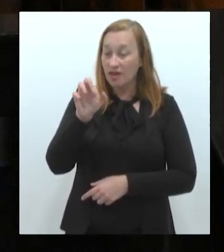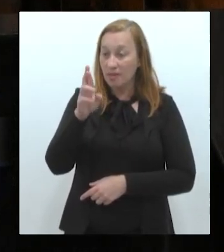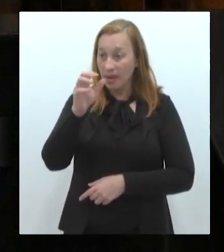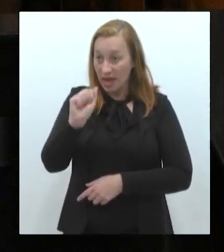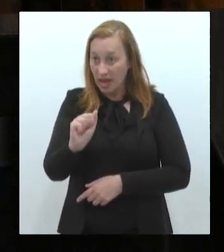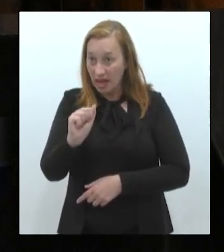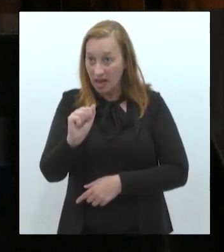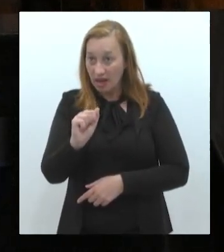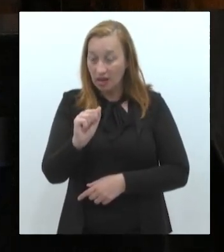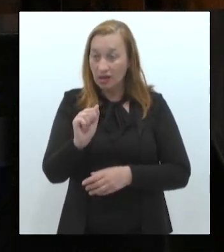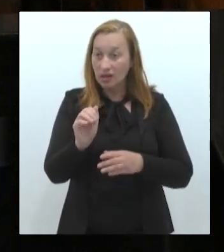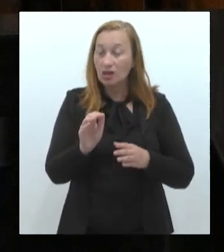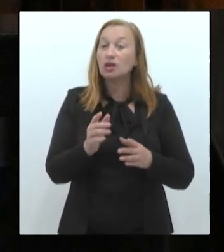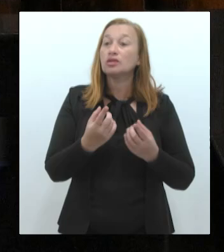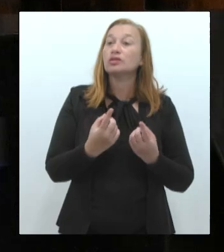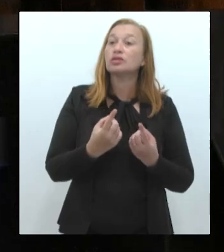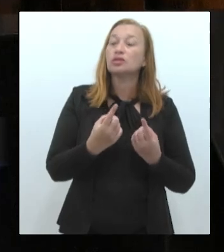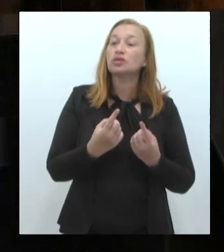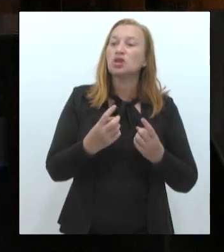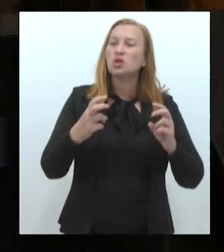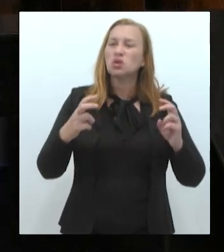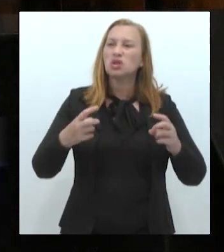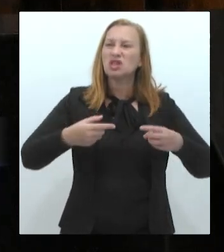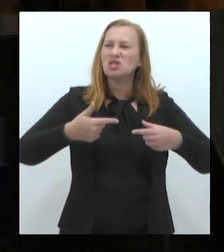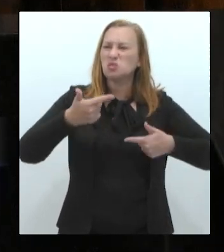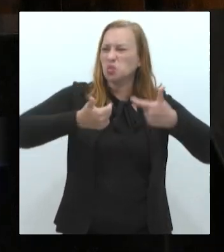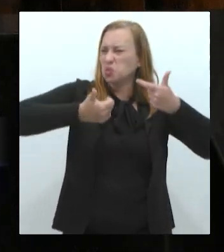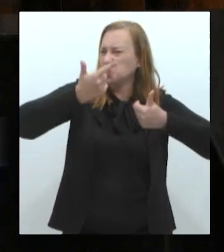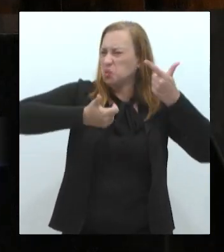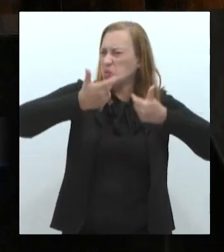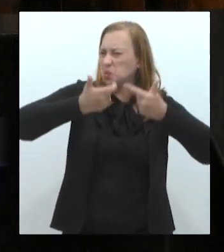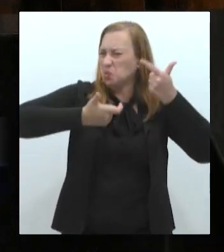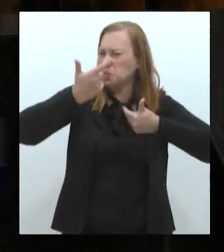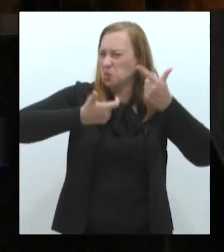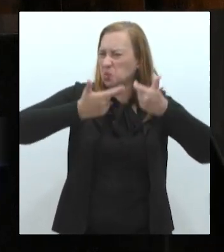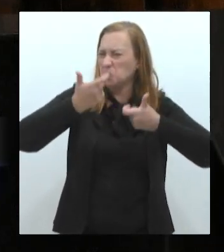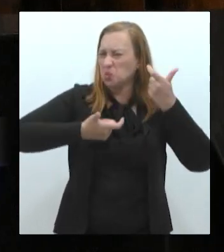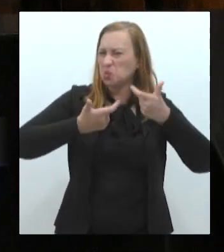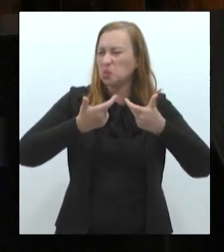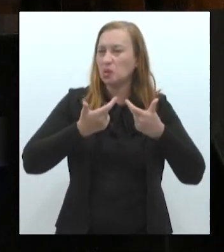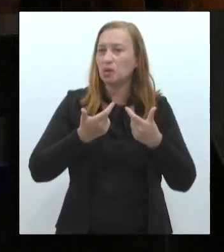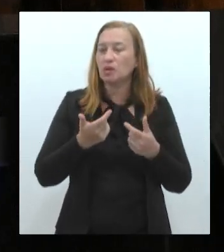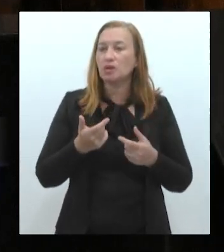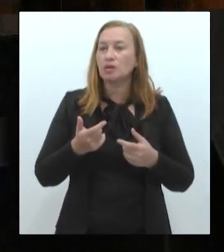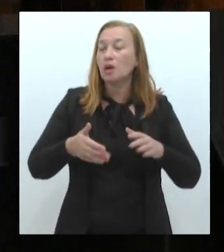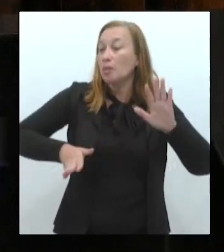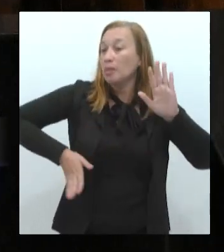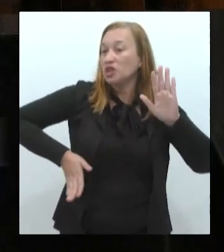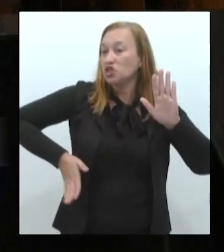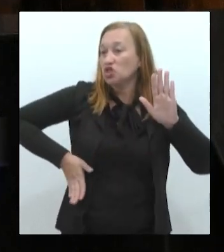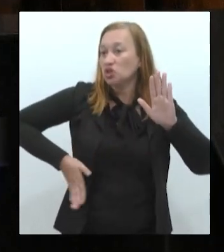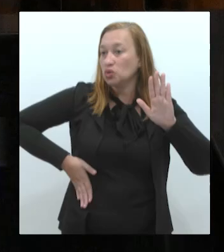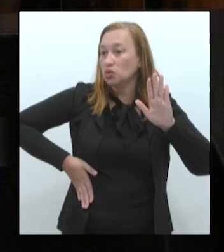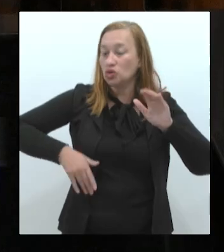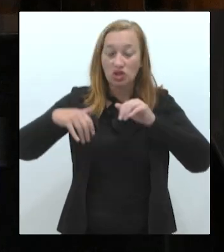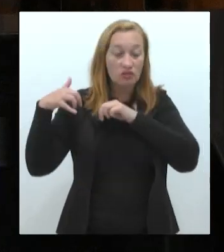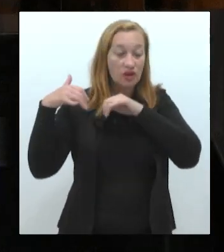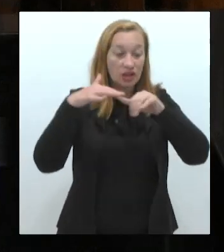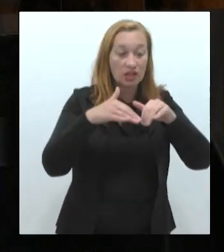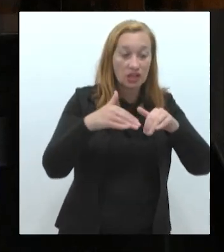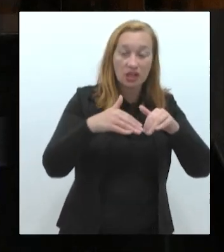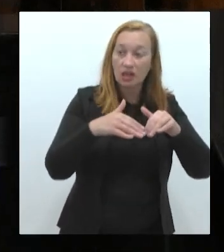narcotraficantes que iriam invadir a pseudo-área do outro, porque eles se acham proprietários